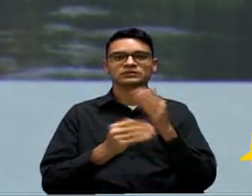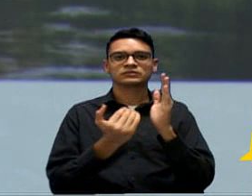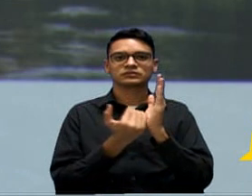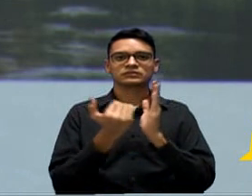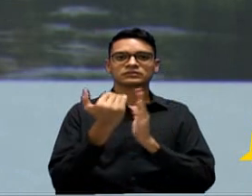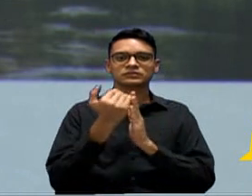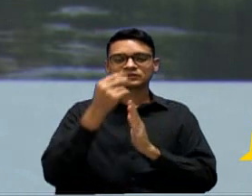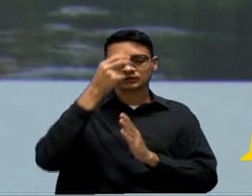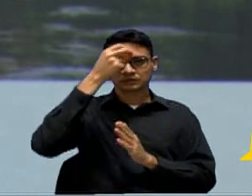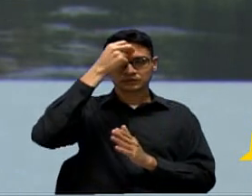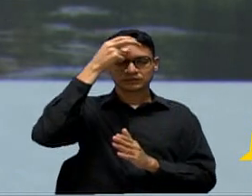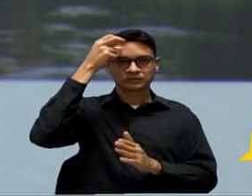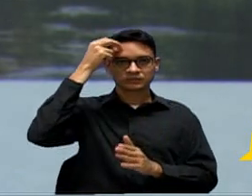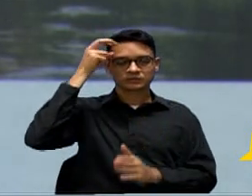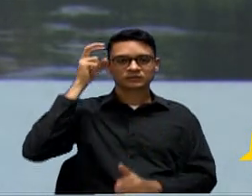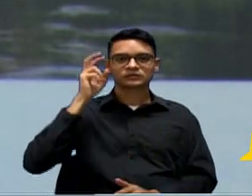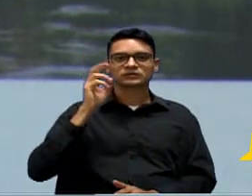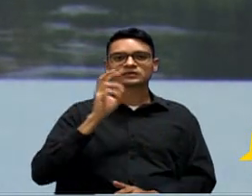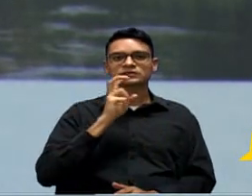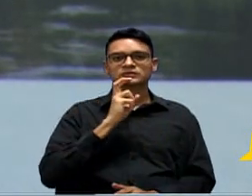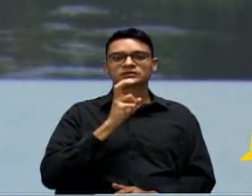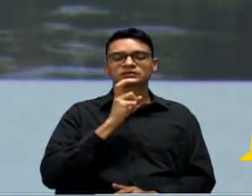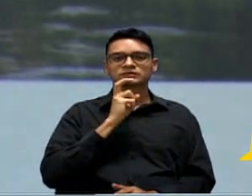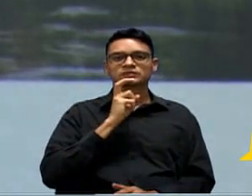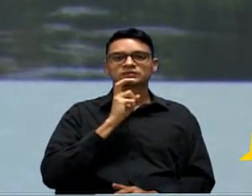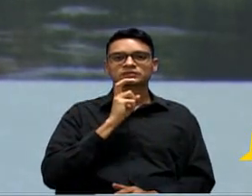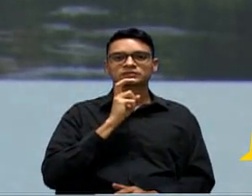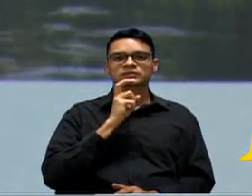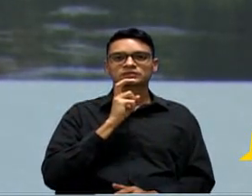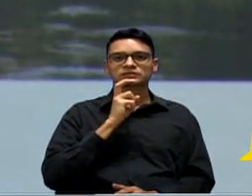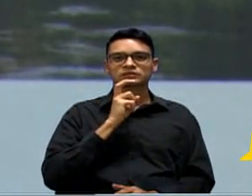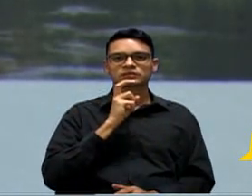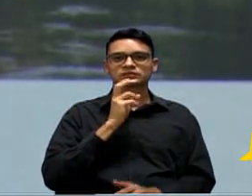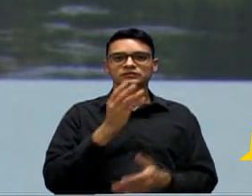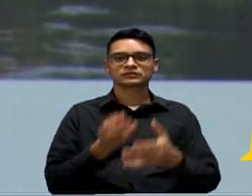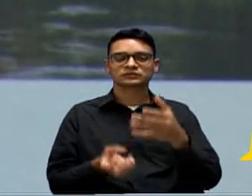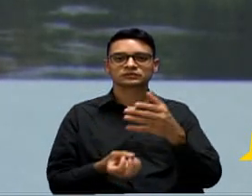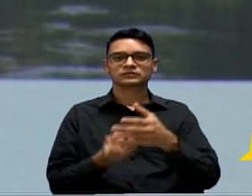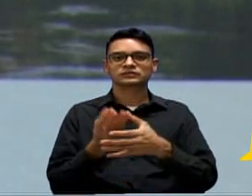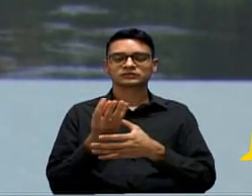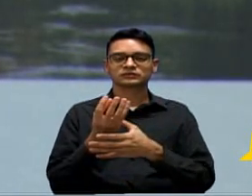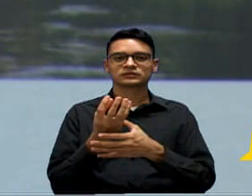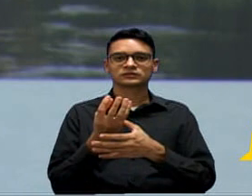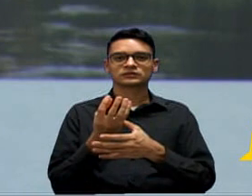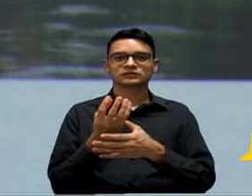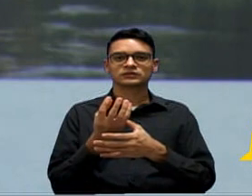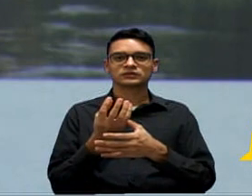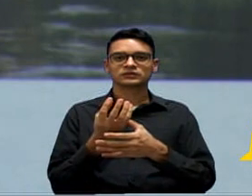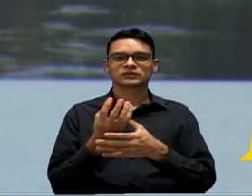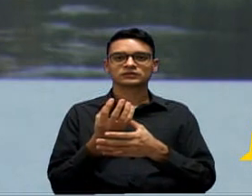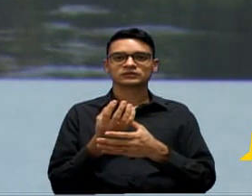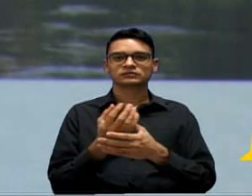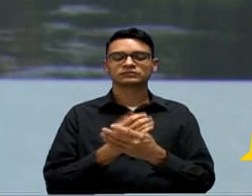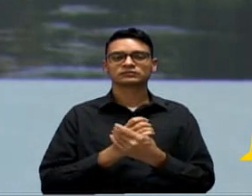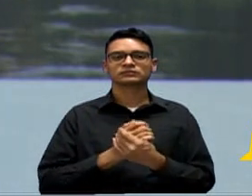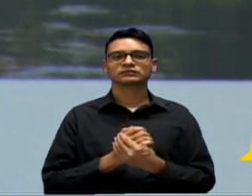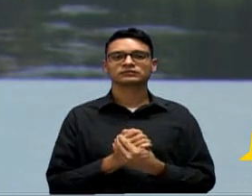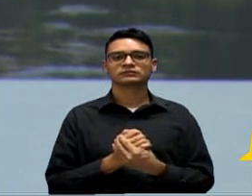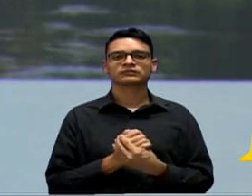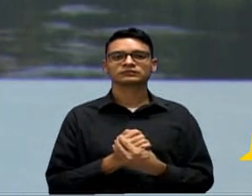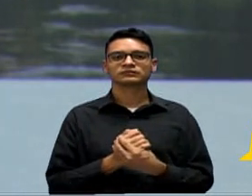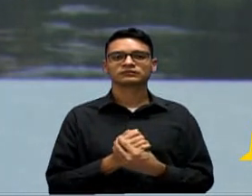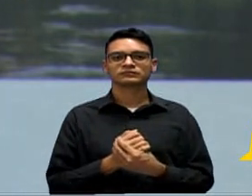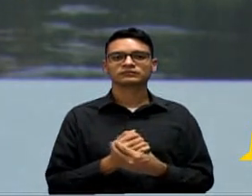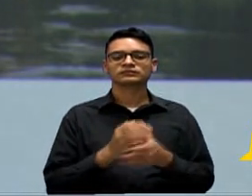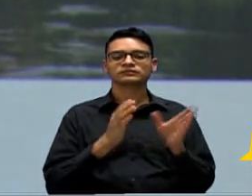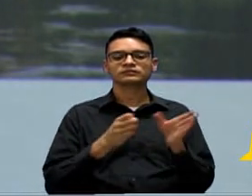na Prefeitura Municipal, né? Está sendo implantado, porém, em função de ser um